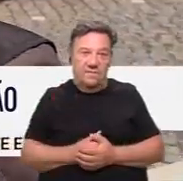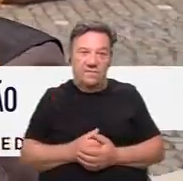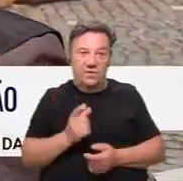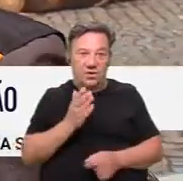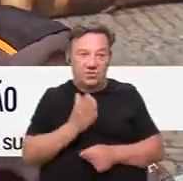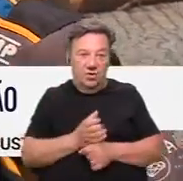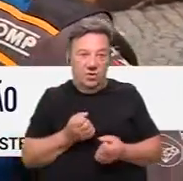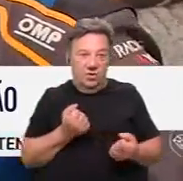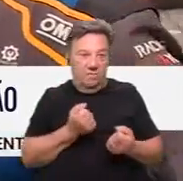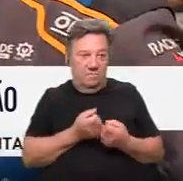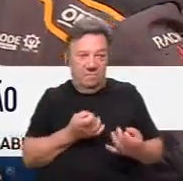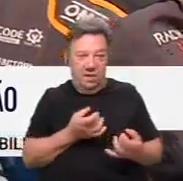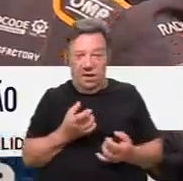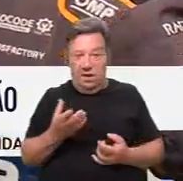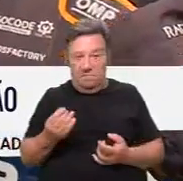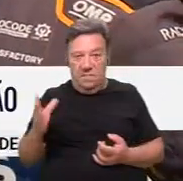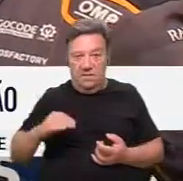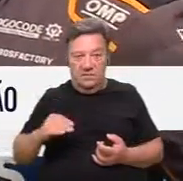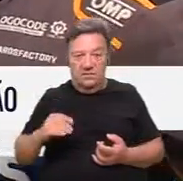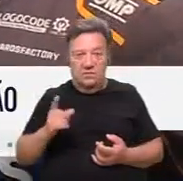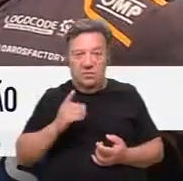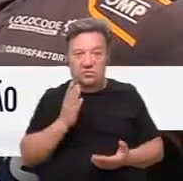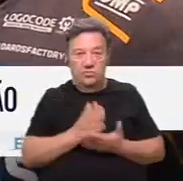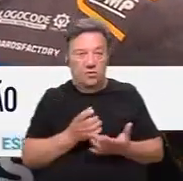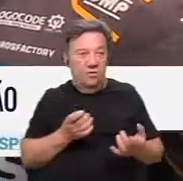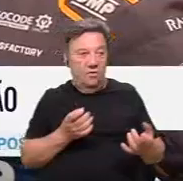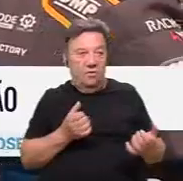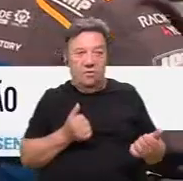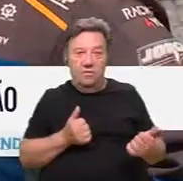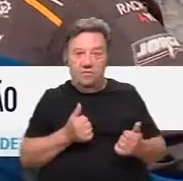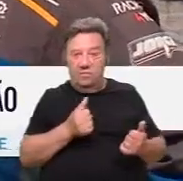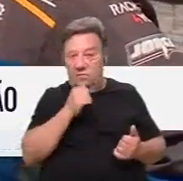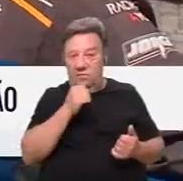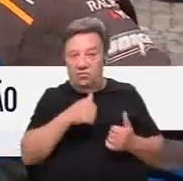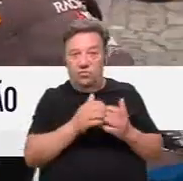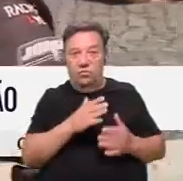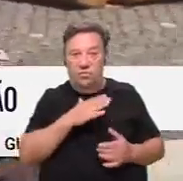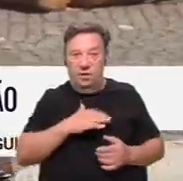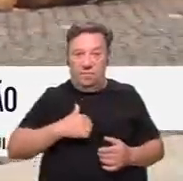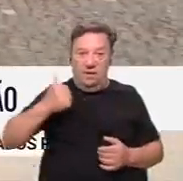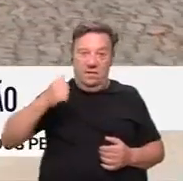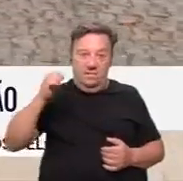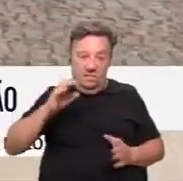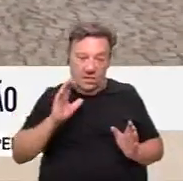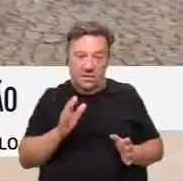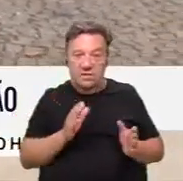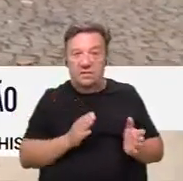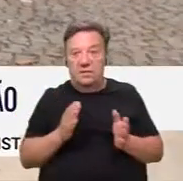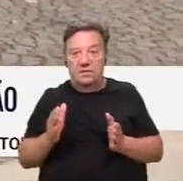só competição, há muito mais do que isso. Não é só competição, é óbvio que todos nós queremos ganhar,